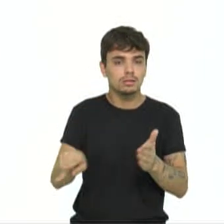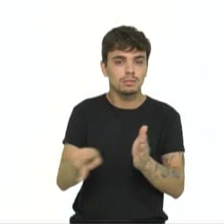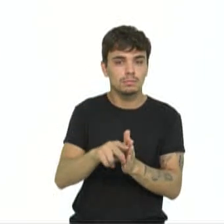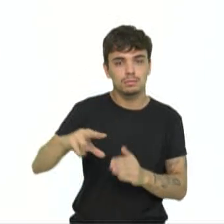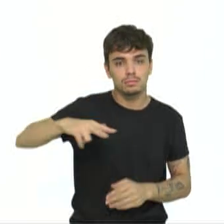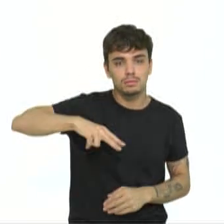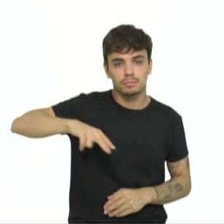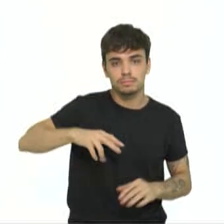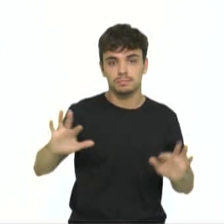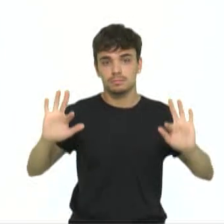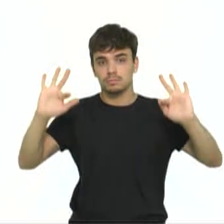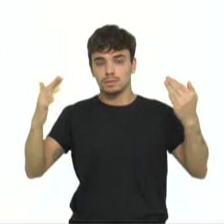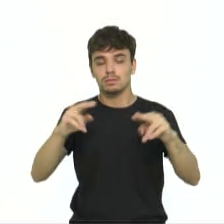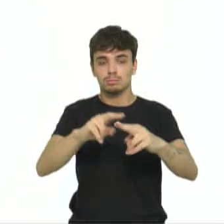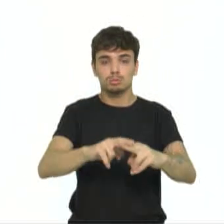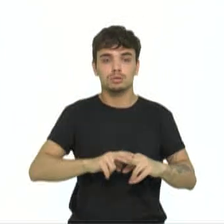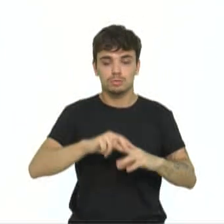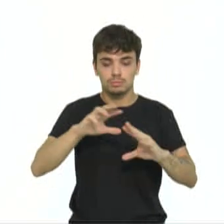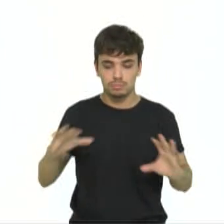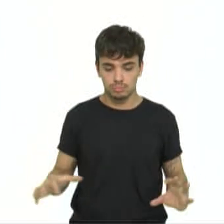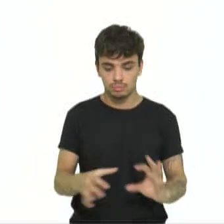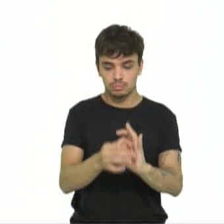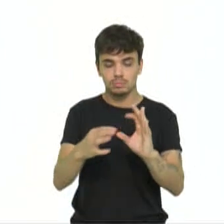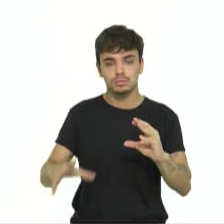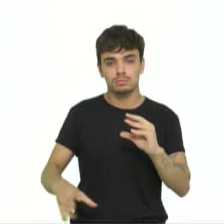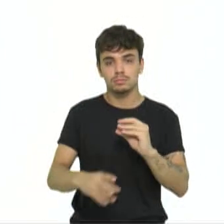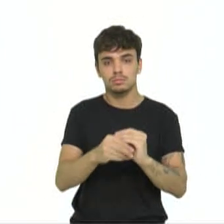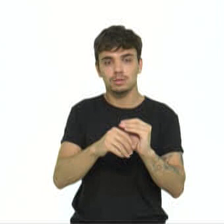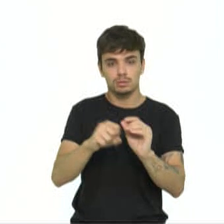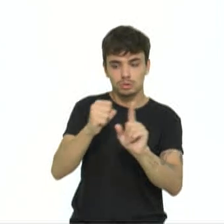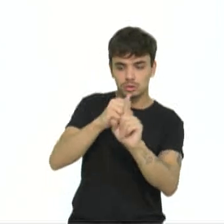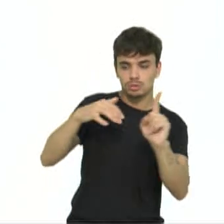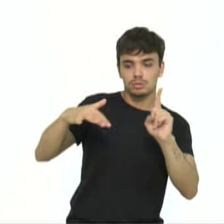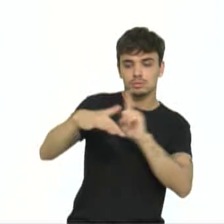é, portanto, o conjunto das danças sociais